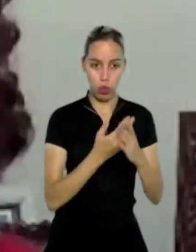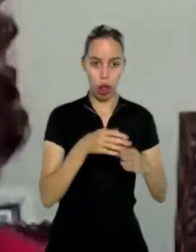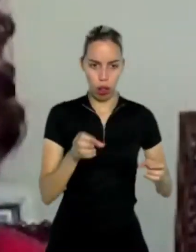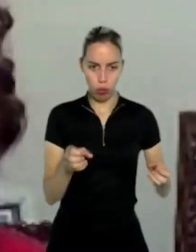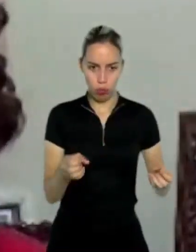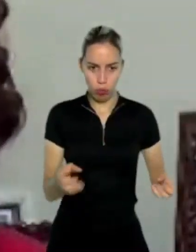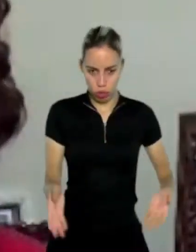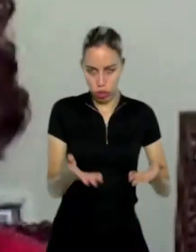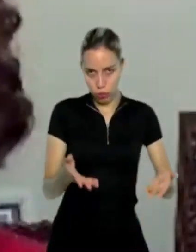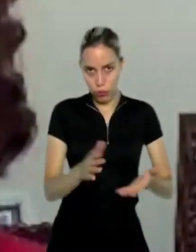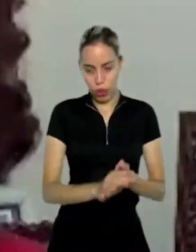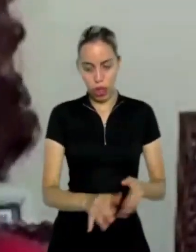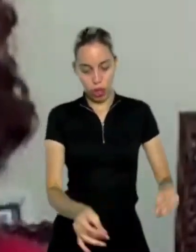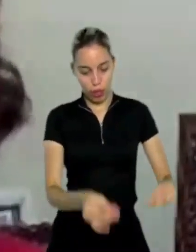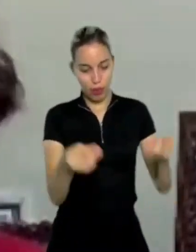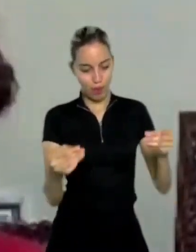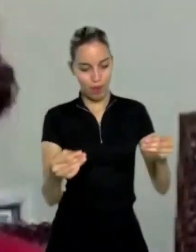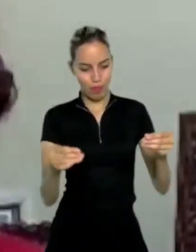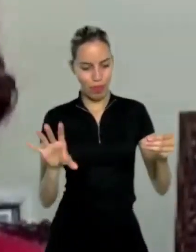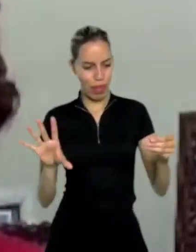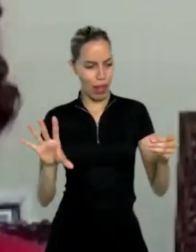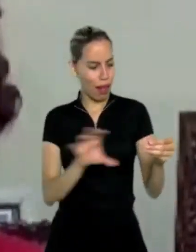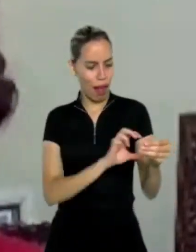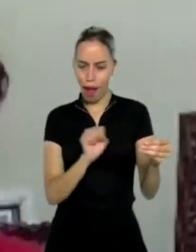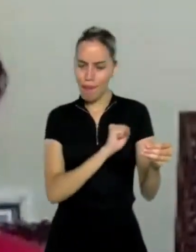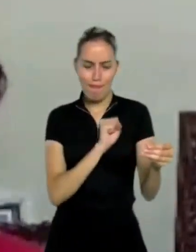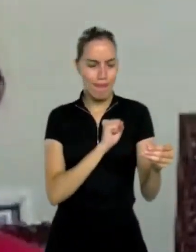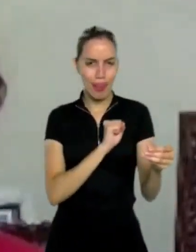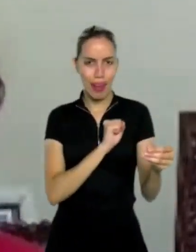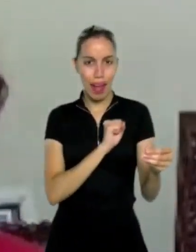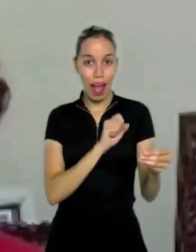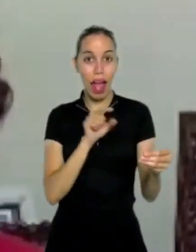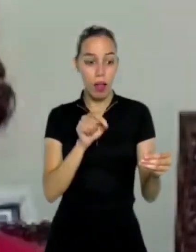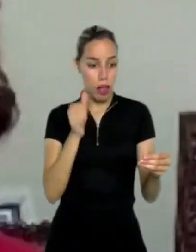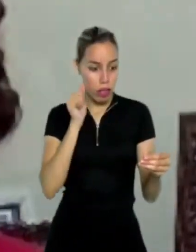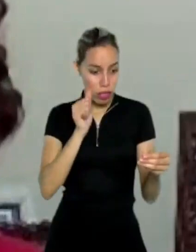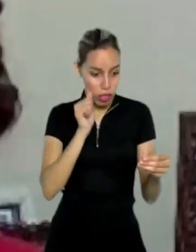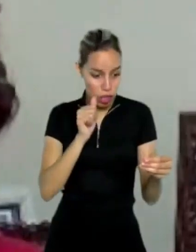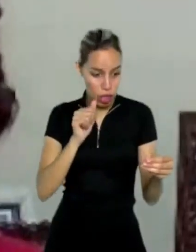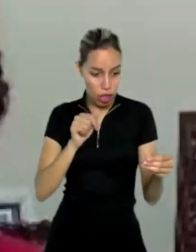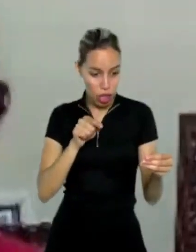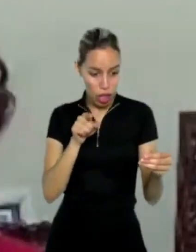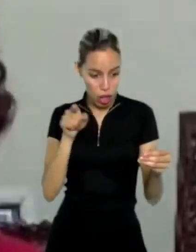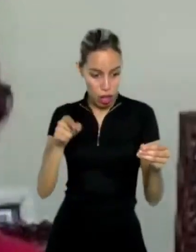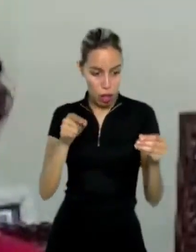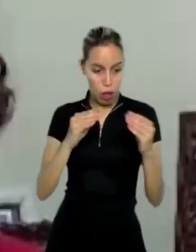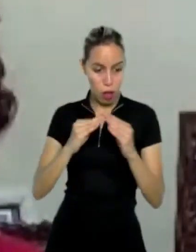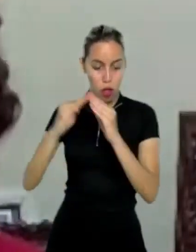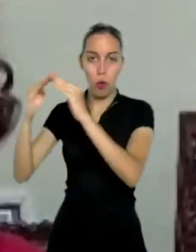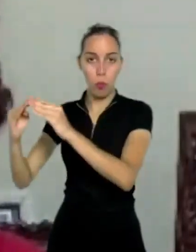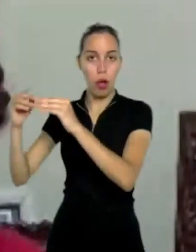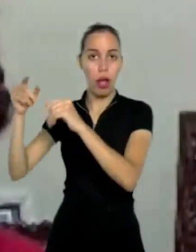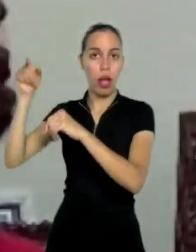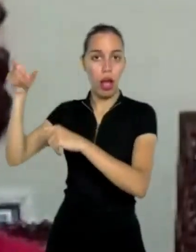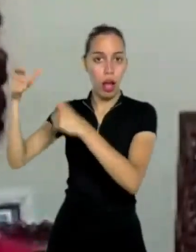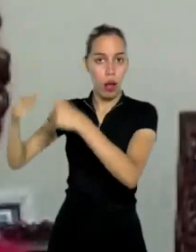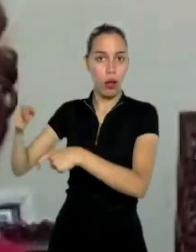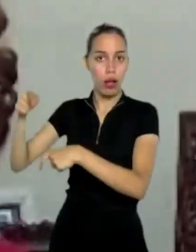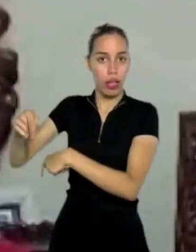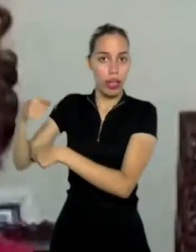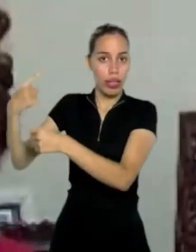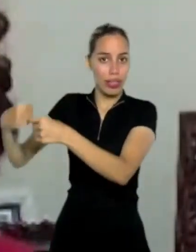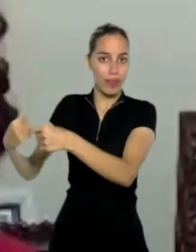com esse livro. E quando eu descobri que a Ieda Dias era de Carmo da Mata, né, que é a cidade que eu frequento desde que eu era